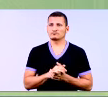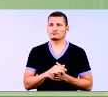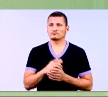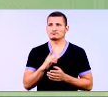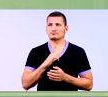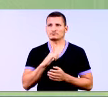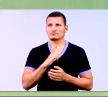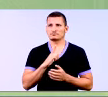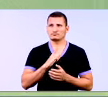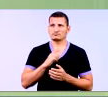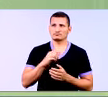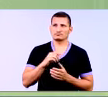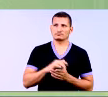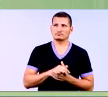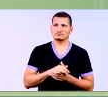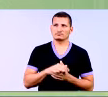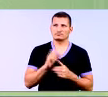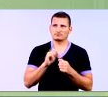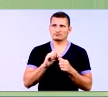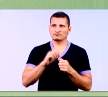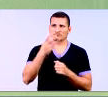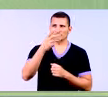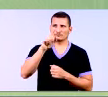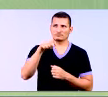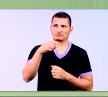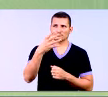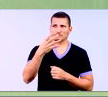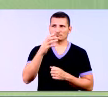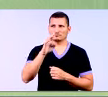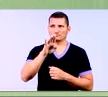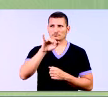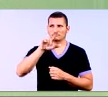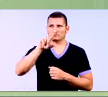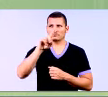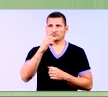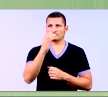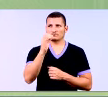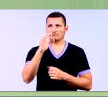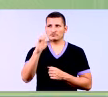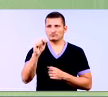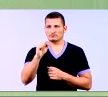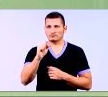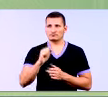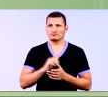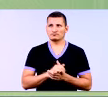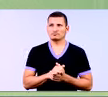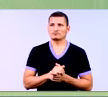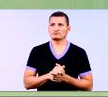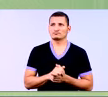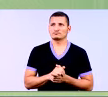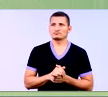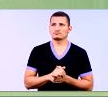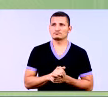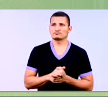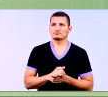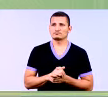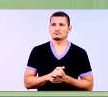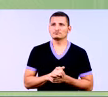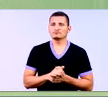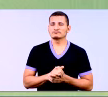tem faz 3,4 bilhões, corrijam aí que aqui tem milhões, aqui é bi.